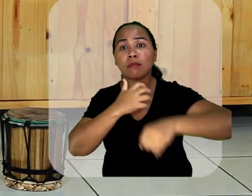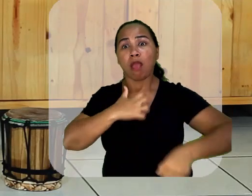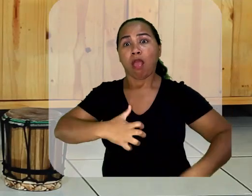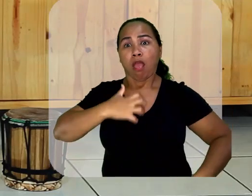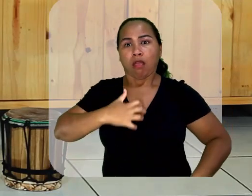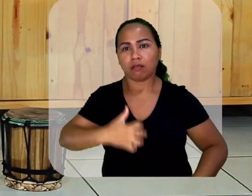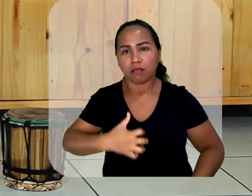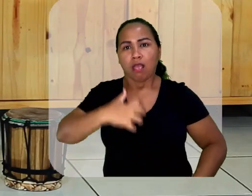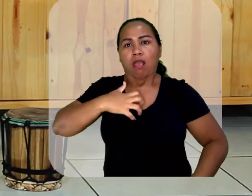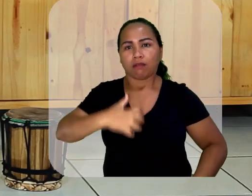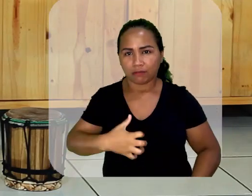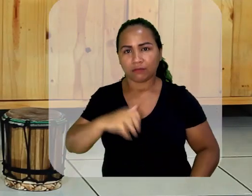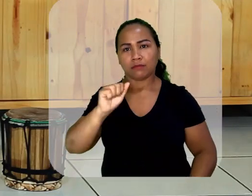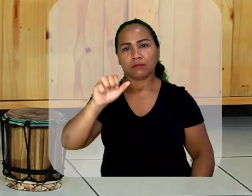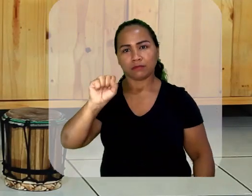à leitura.